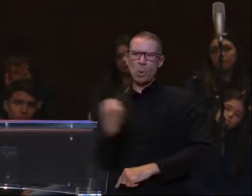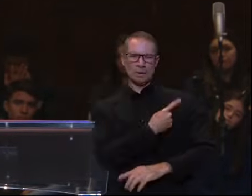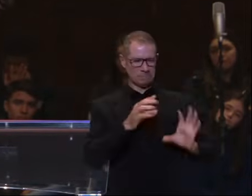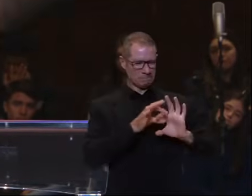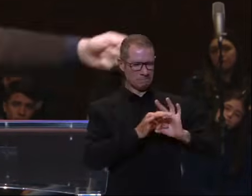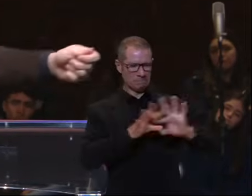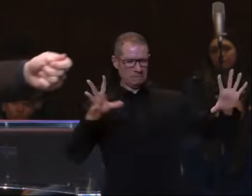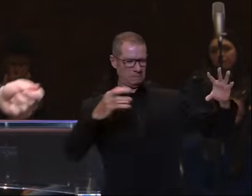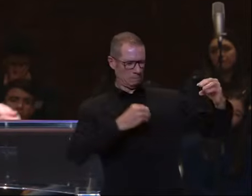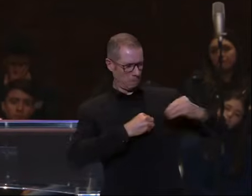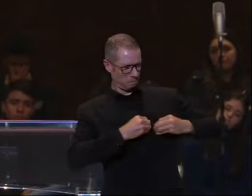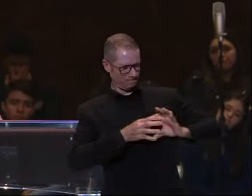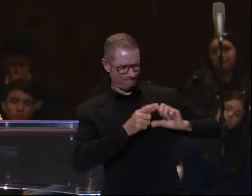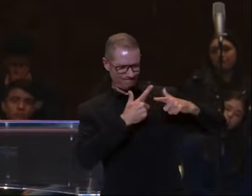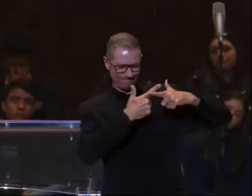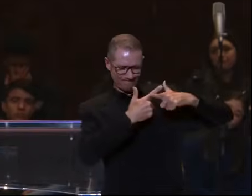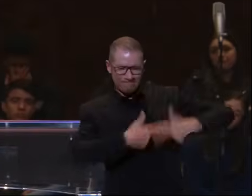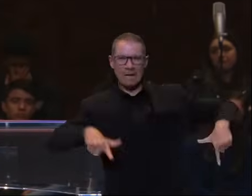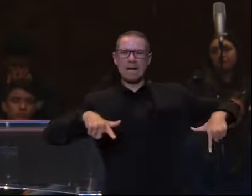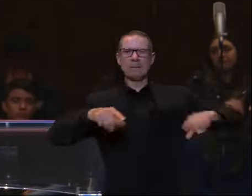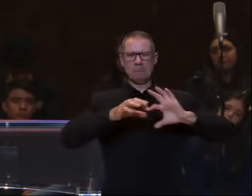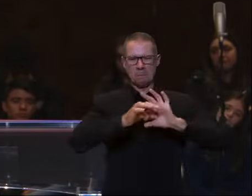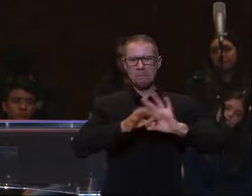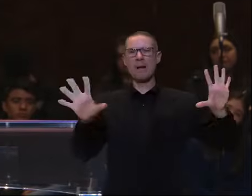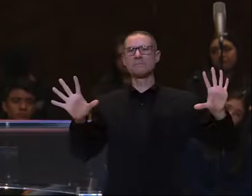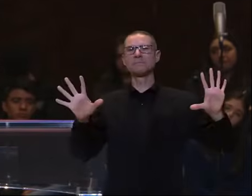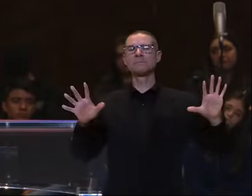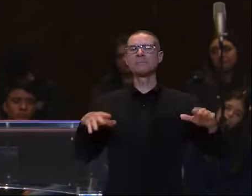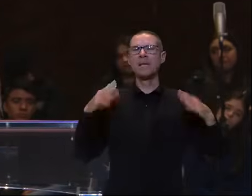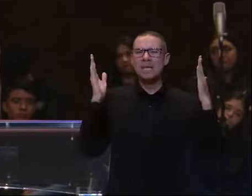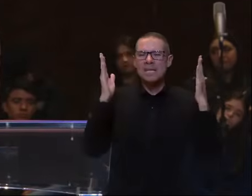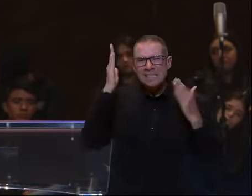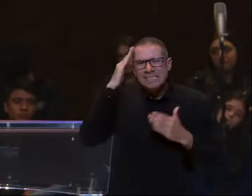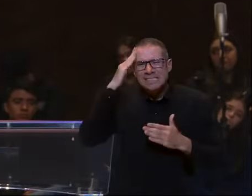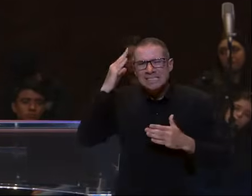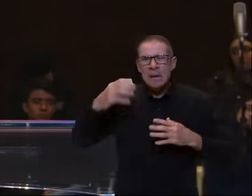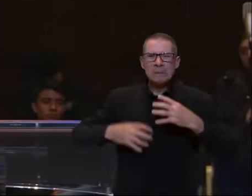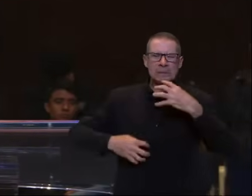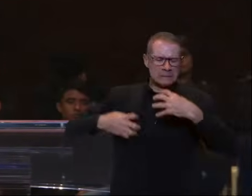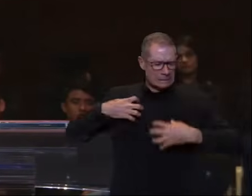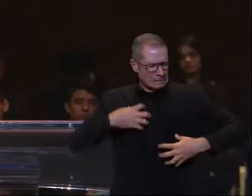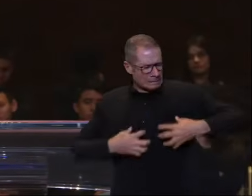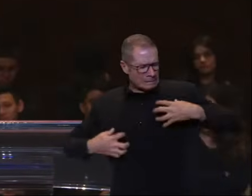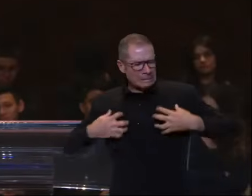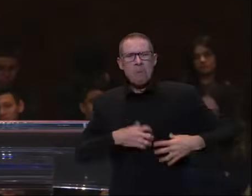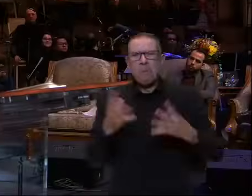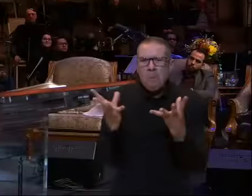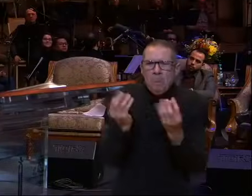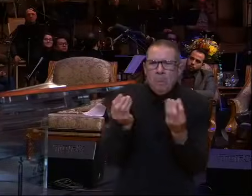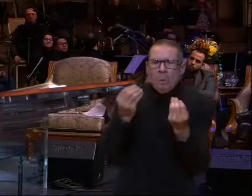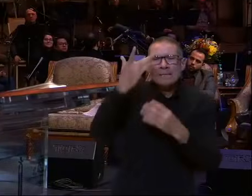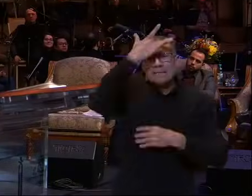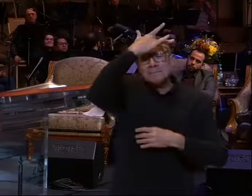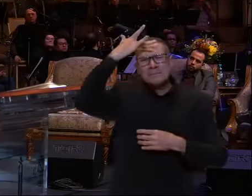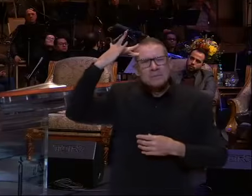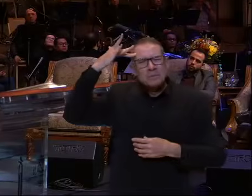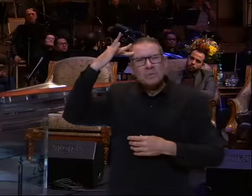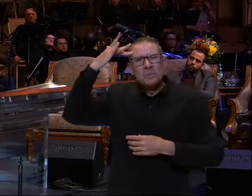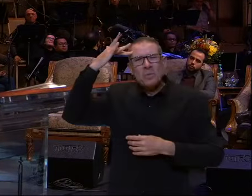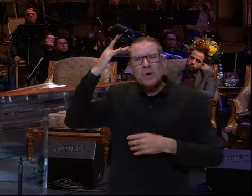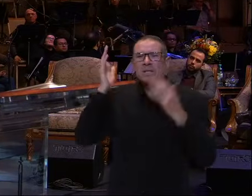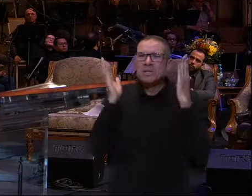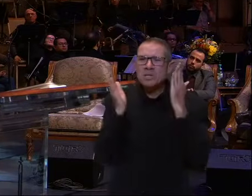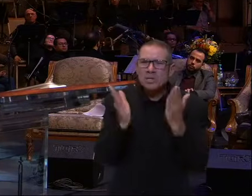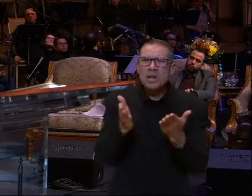pecado, aleluia. E sabe o que me angustia? Eu vejo muita gente que